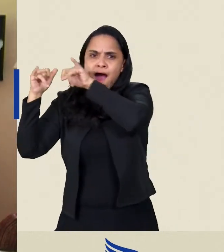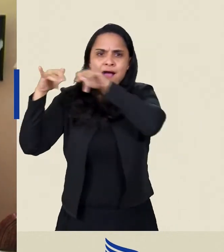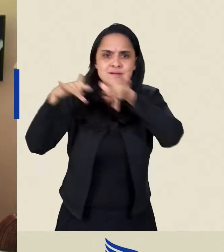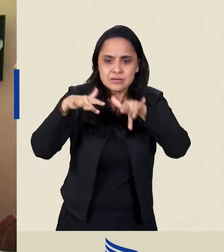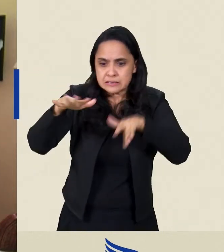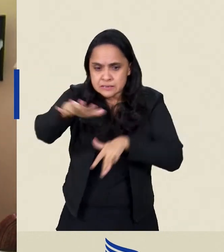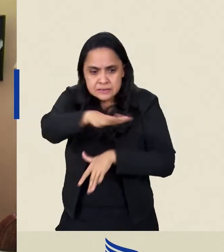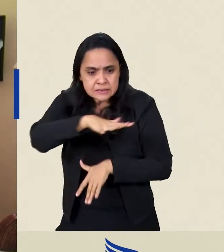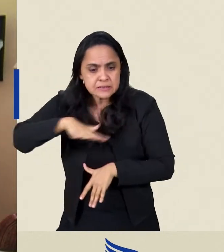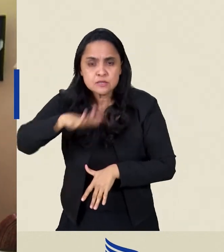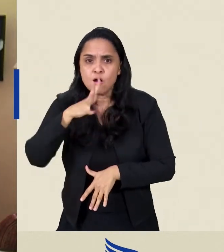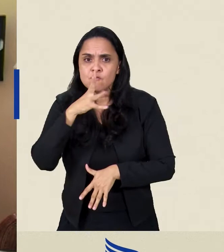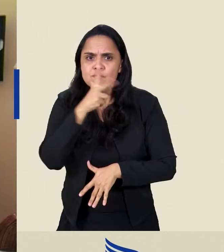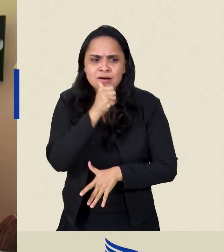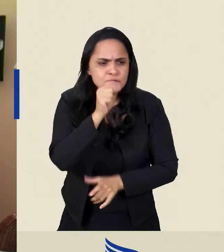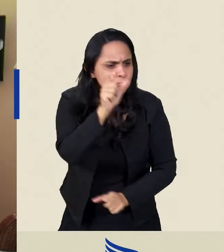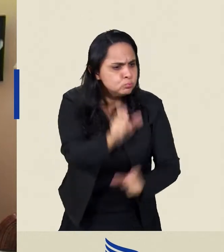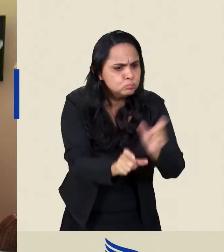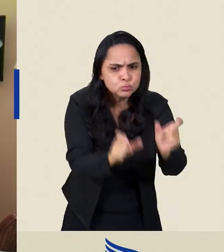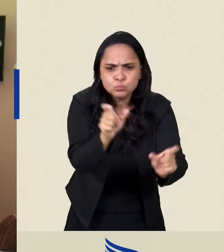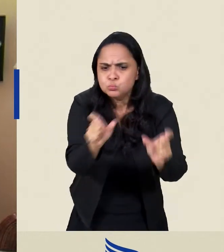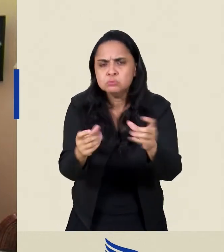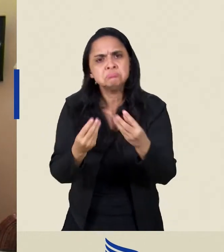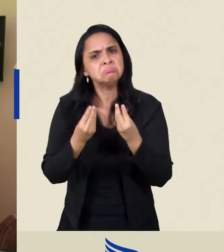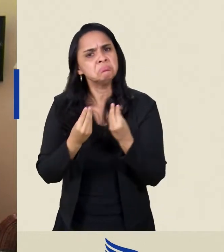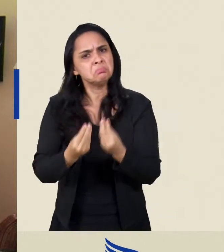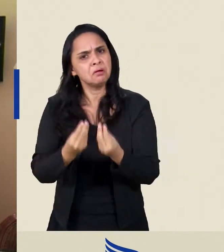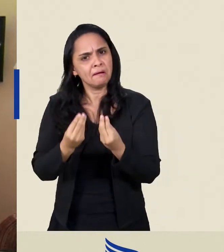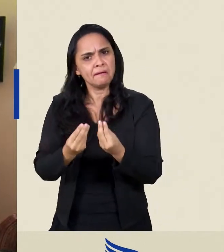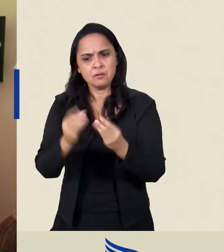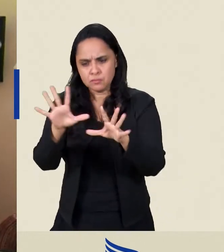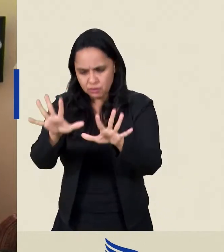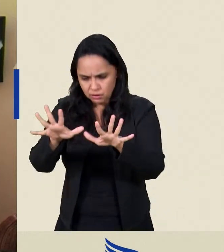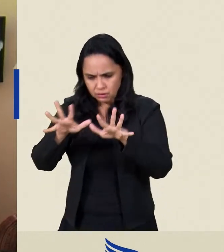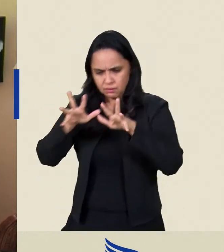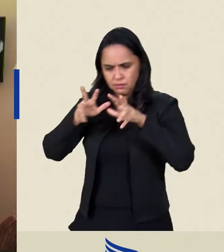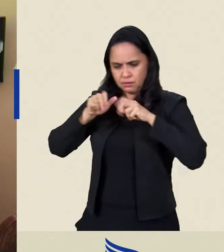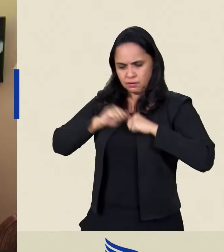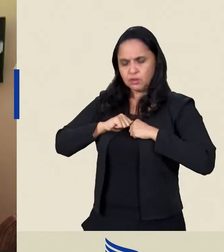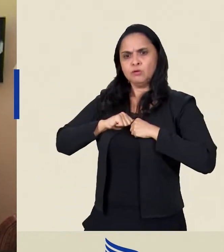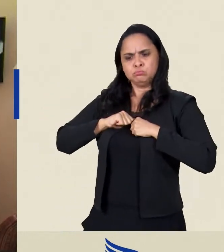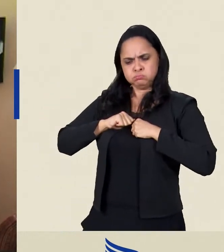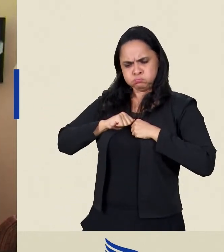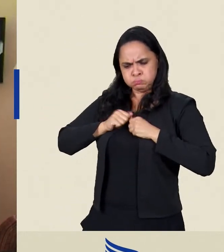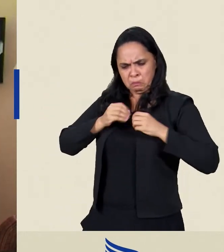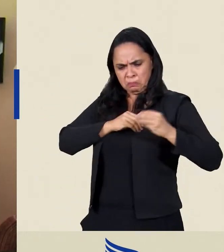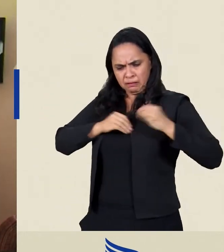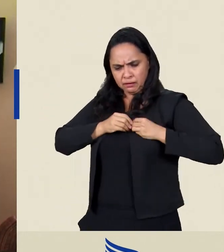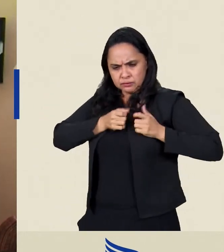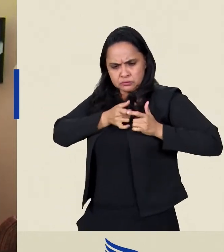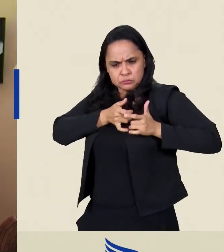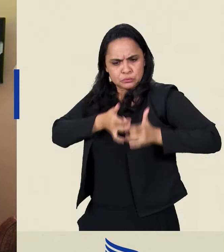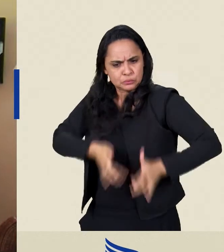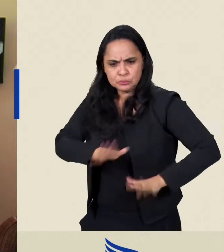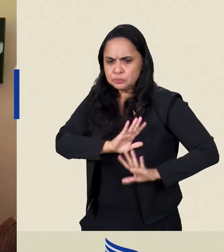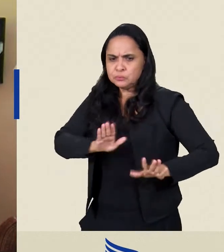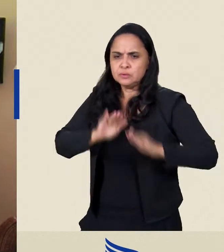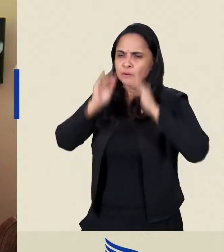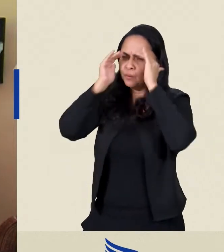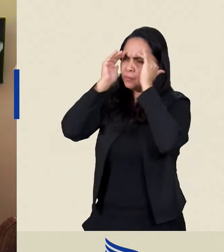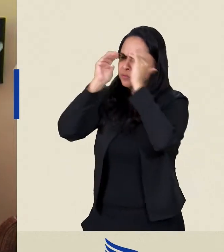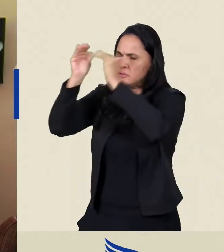que, renunciando à impiedade e às concupiscências mundanas, vivamos neste presente século sóbria e justa e